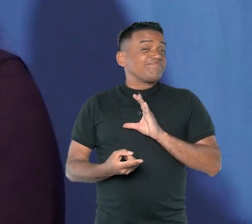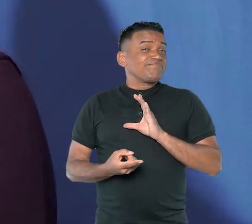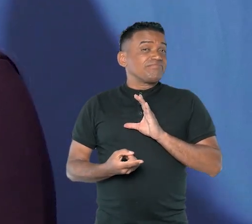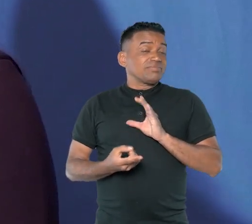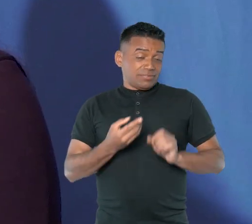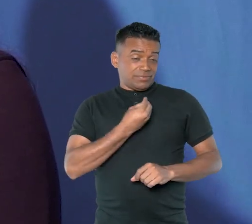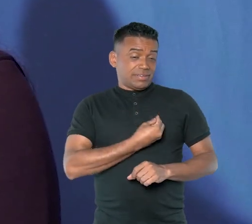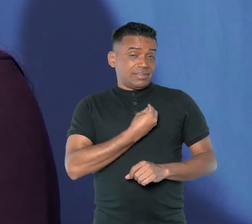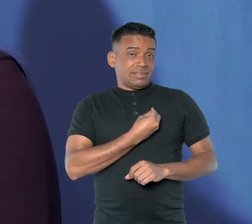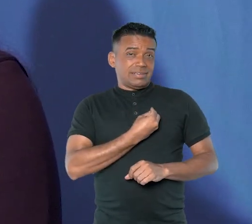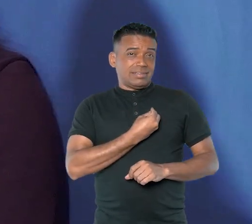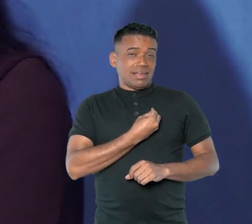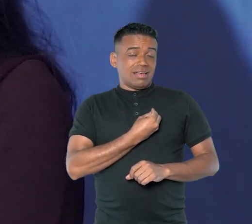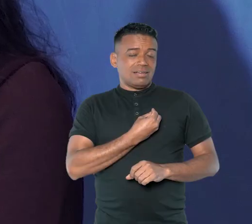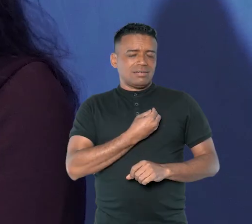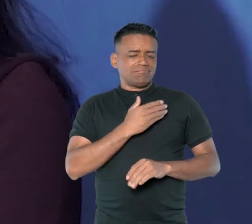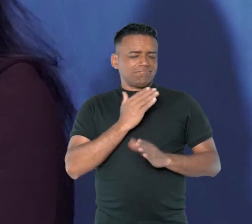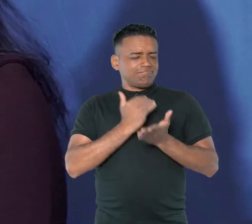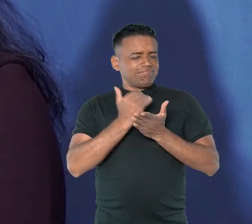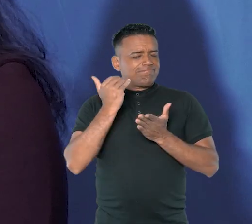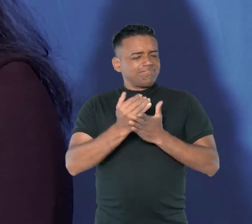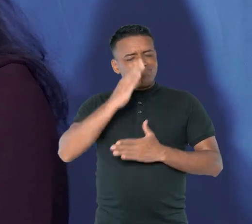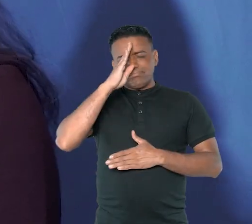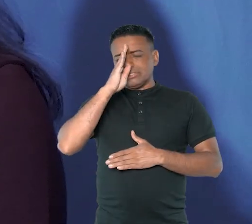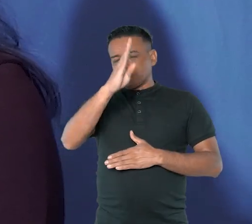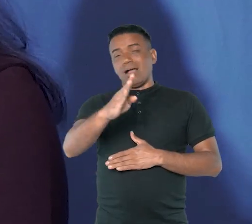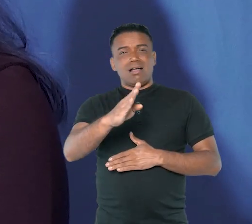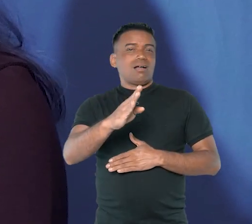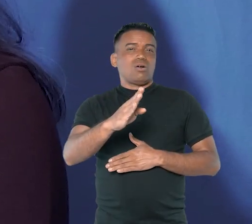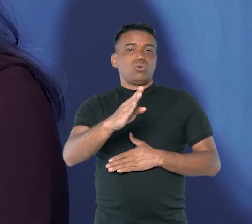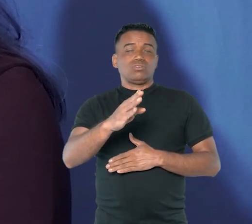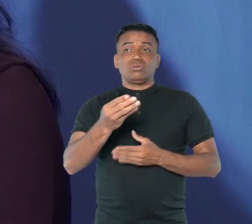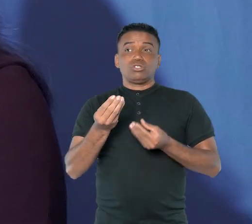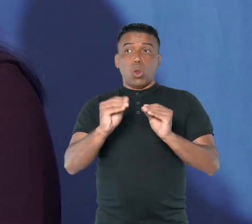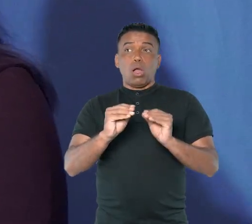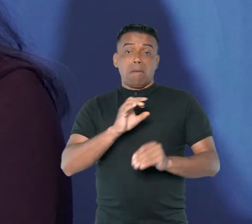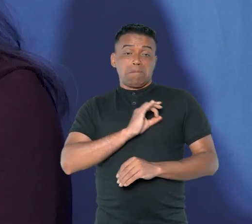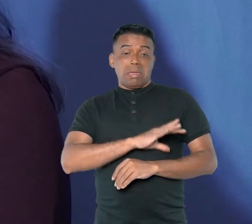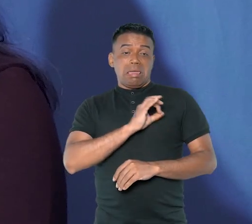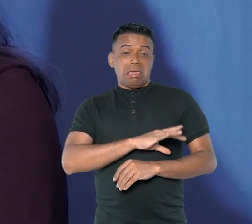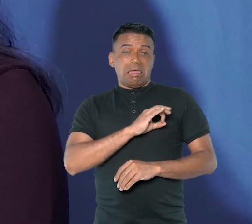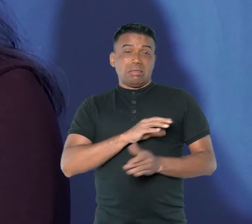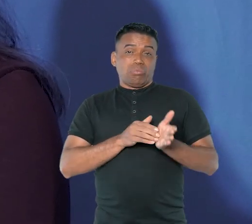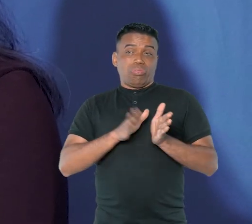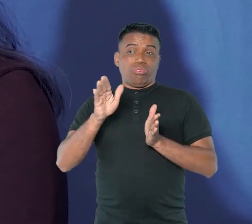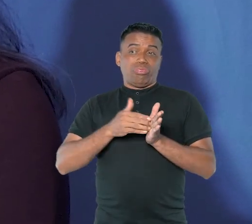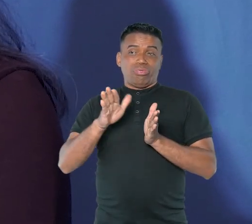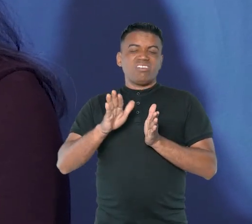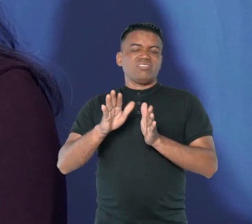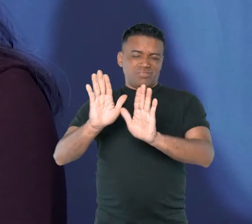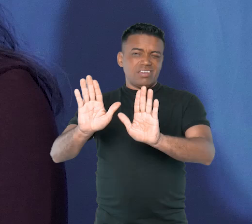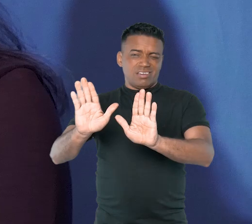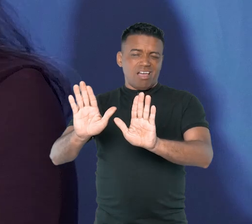que a vida era o mais importante. Então, eu podia colocar os meus medos, sabe, num cantinho e dizer, fiquem aí, eu sei que